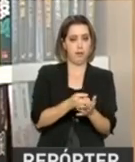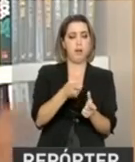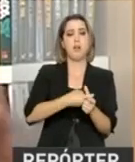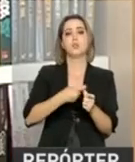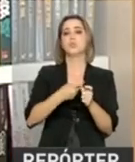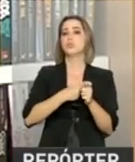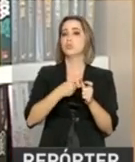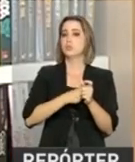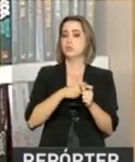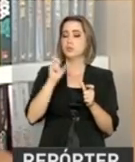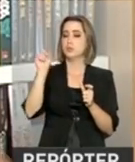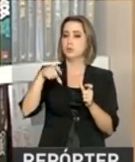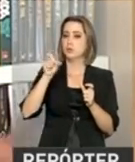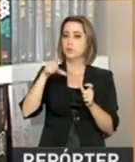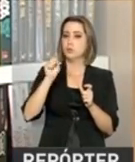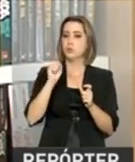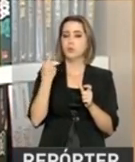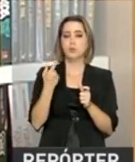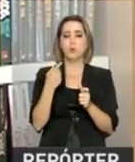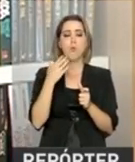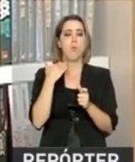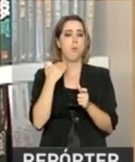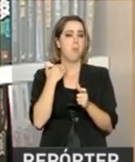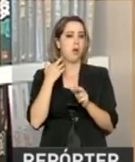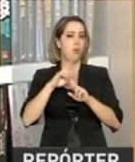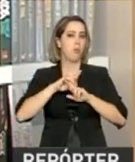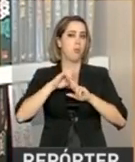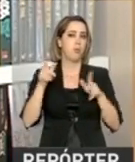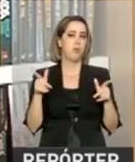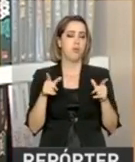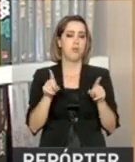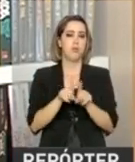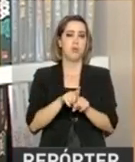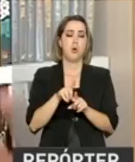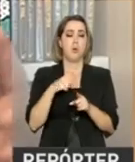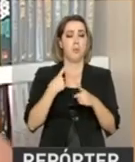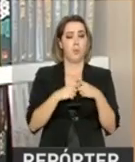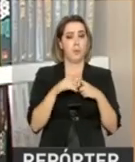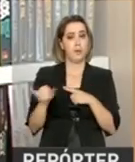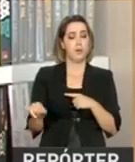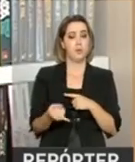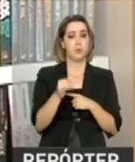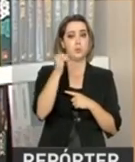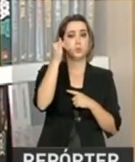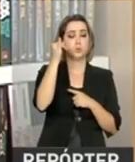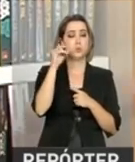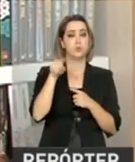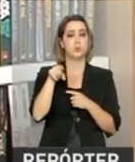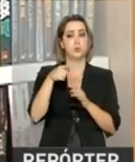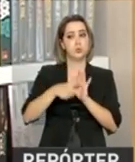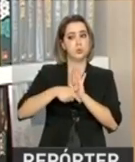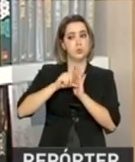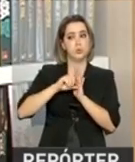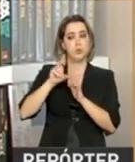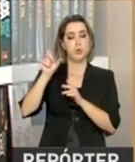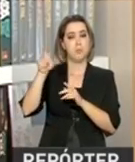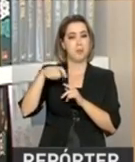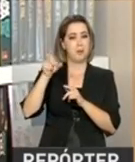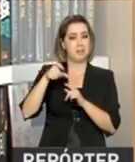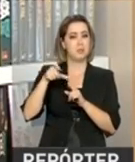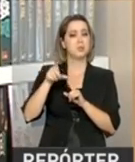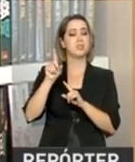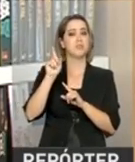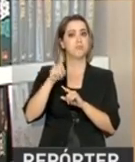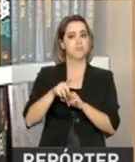financiamento que ele tem com o cartão de crédito ou com uma instituição financeira. Normalmente os juros que são cobrados pelo cartão de crédito e